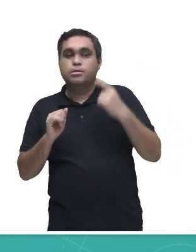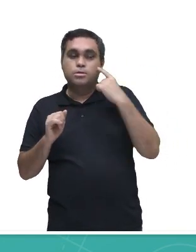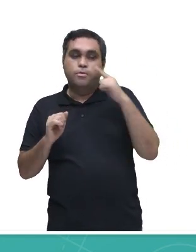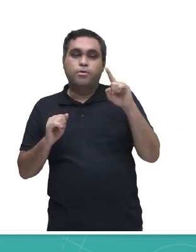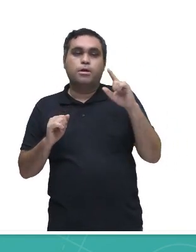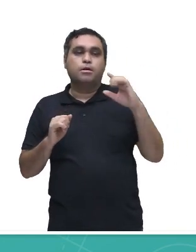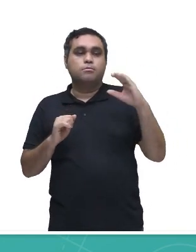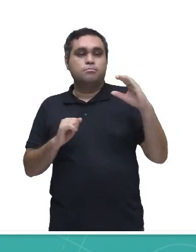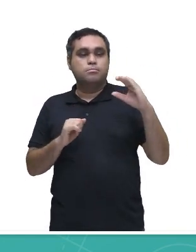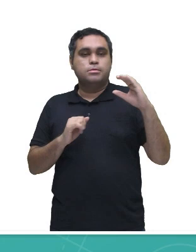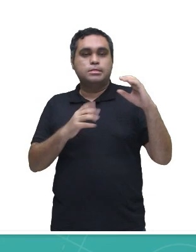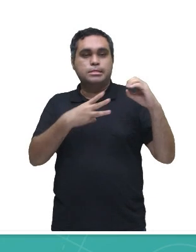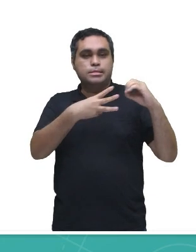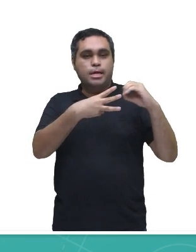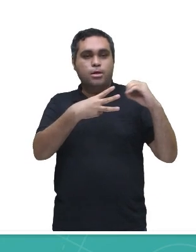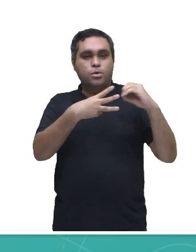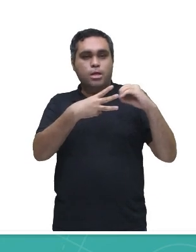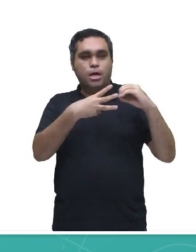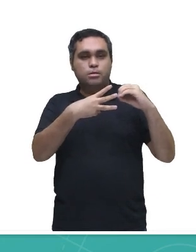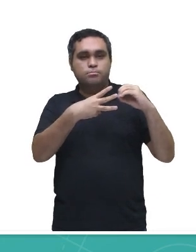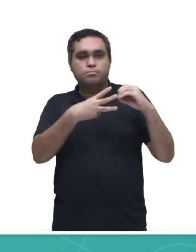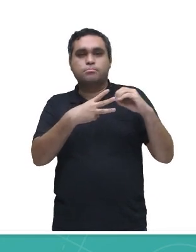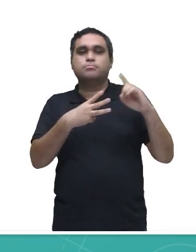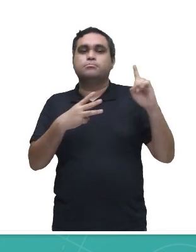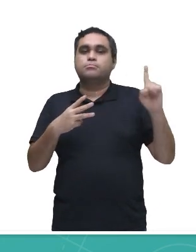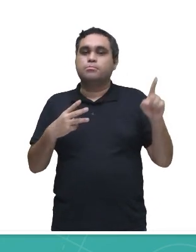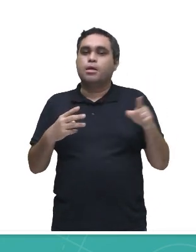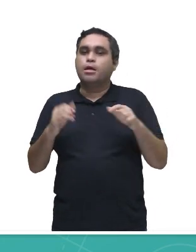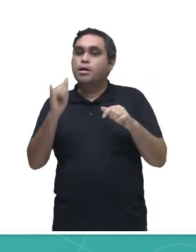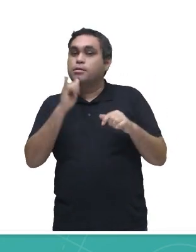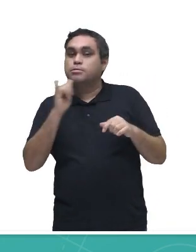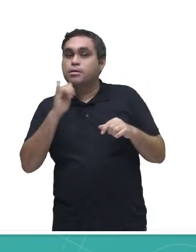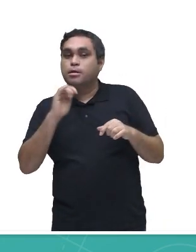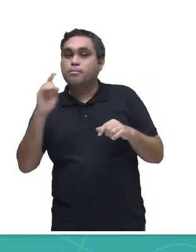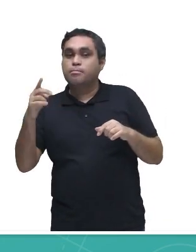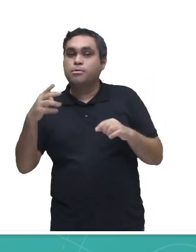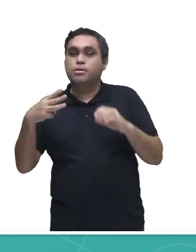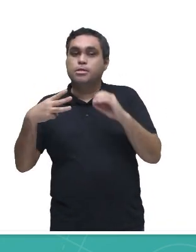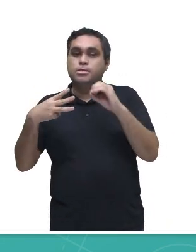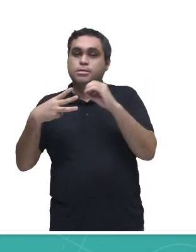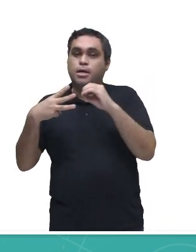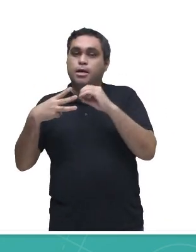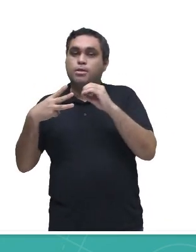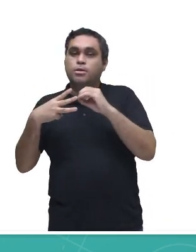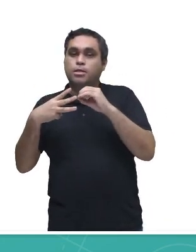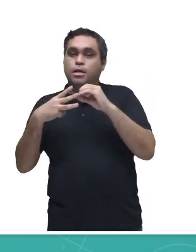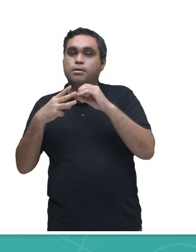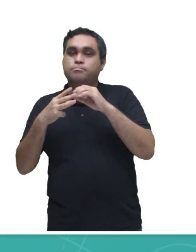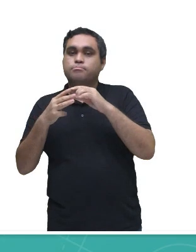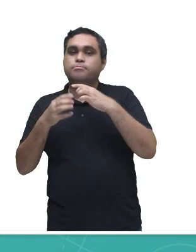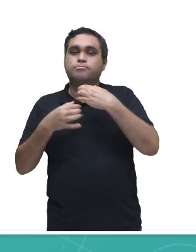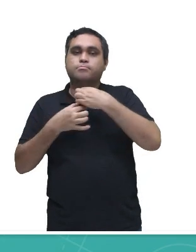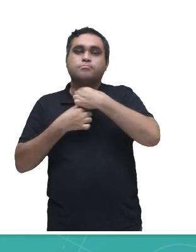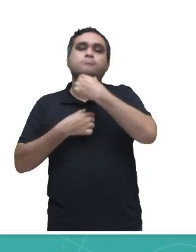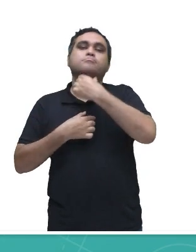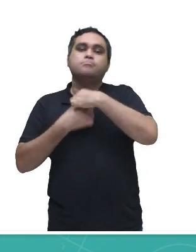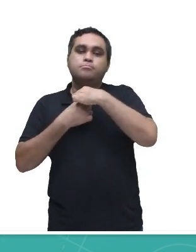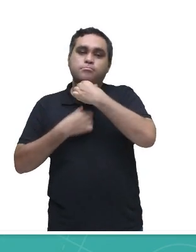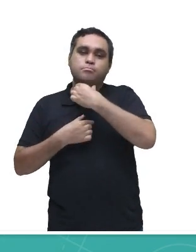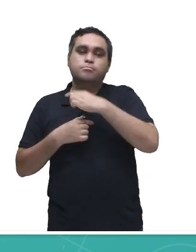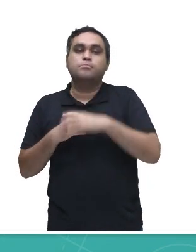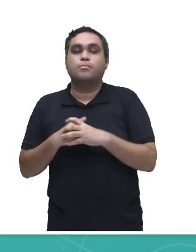nível de organização, célula e demos um exemplo aqui, ó, célula da traqueia, né? E aí, depois da